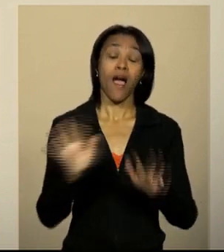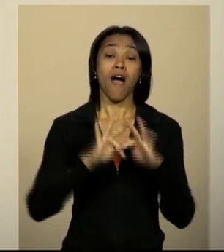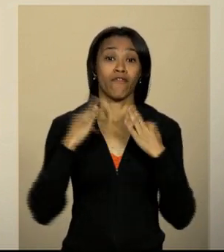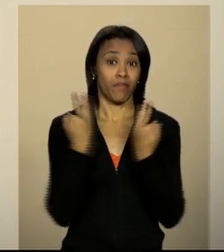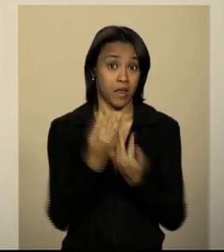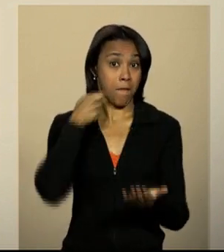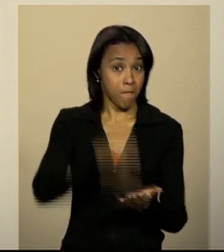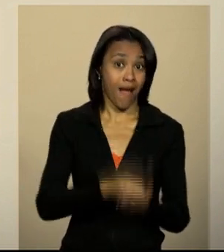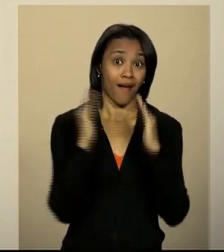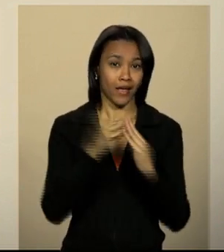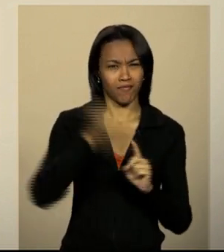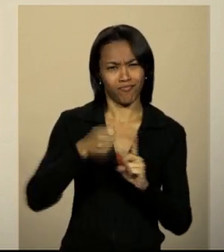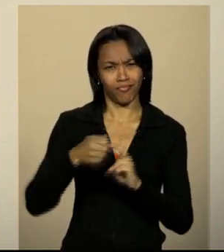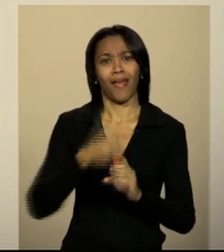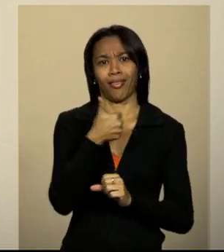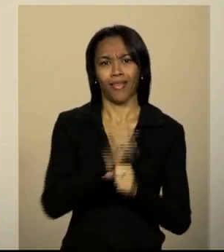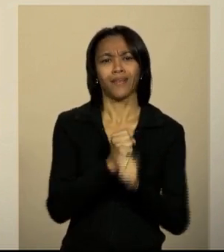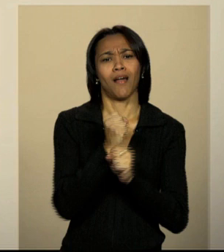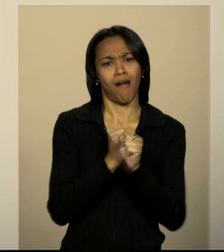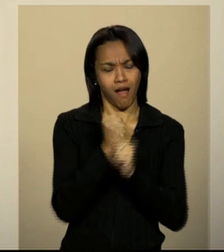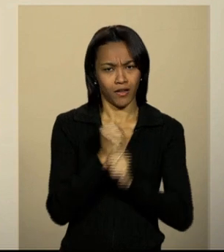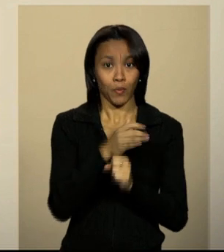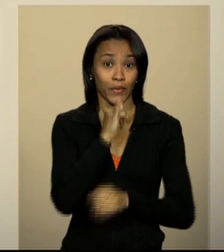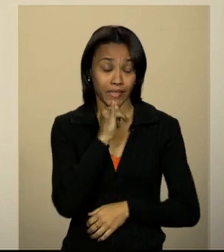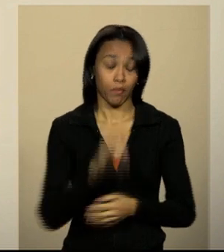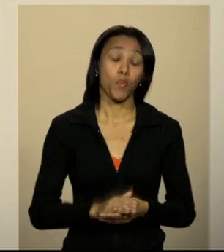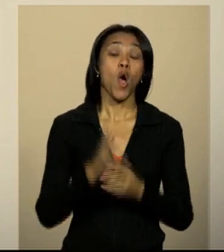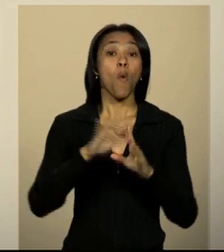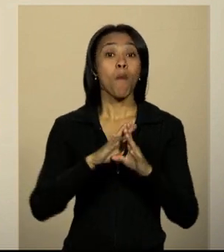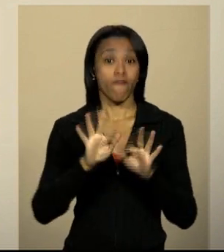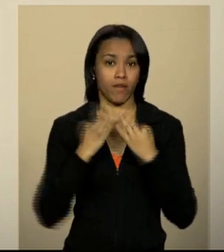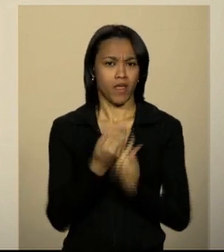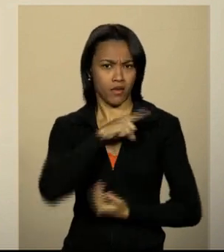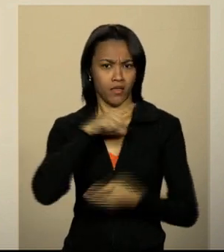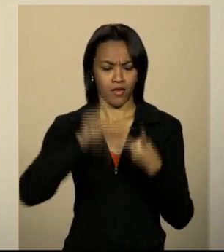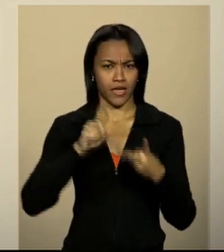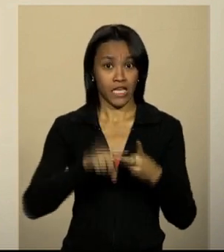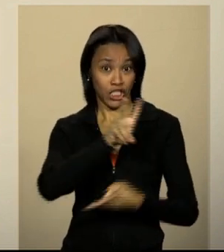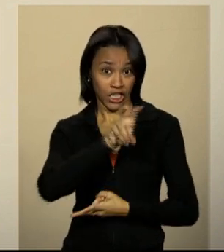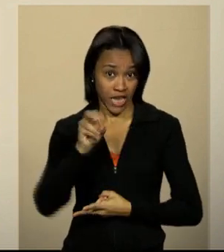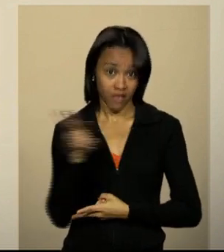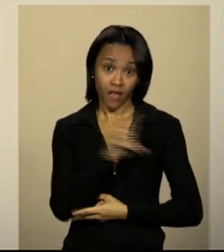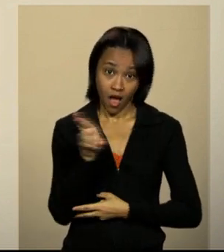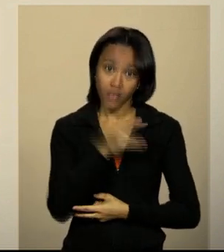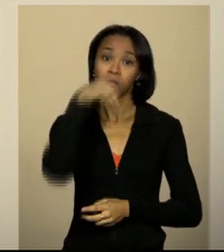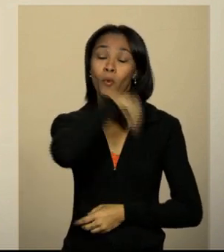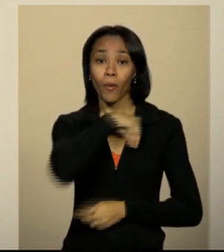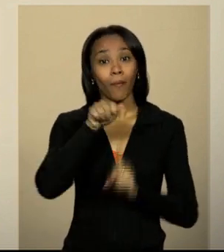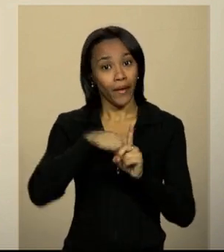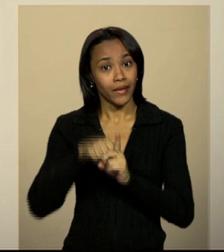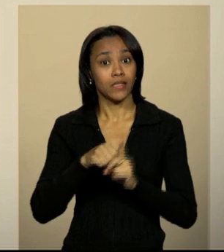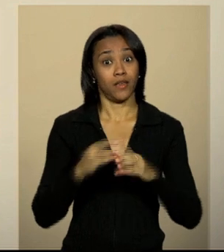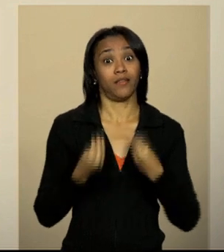paga a casa em 10 anos por exemplo uma família que tem uma renda de r$ 500 por mês e